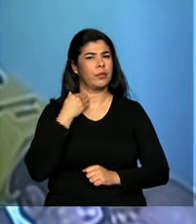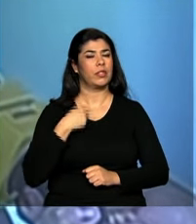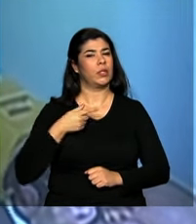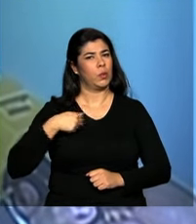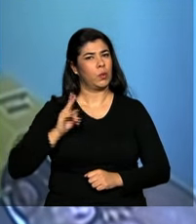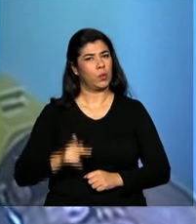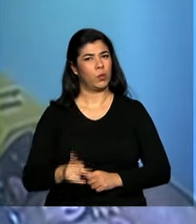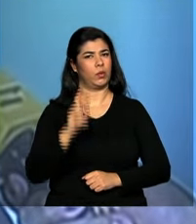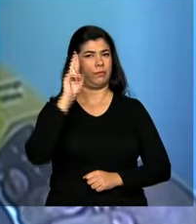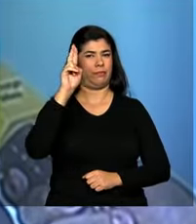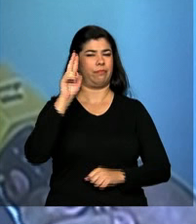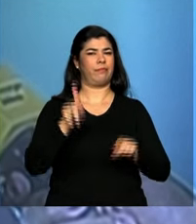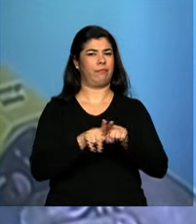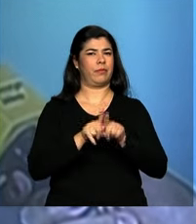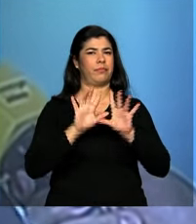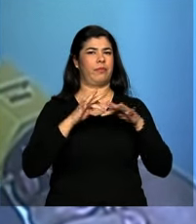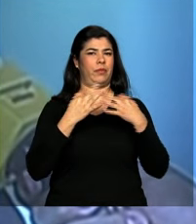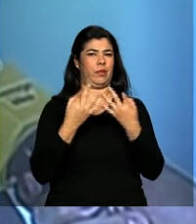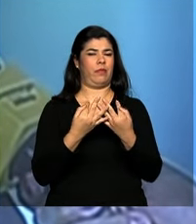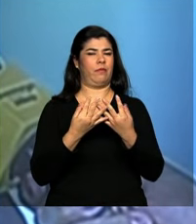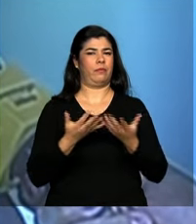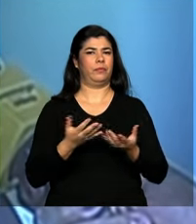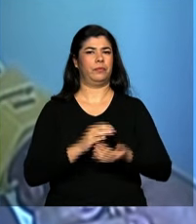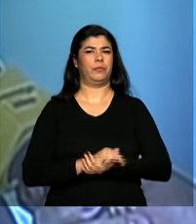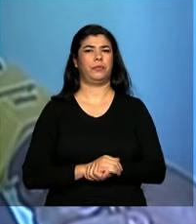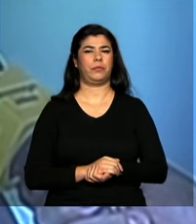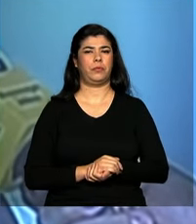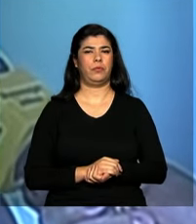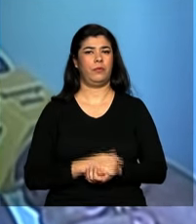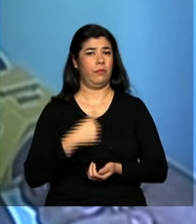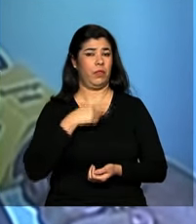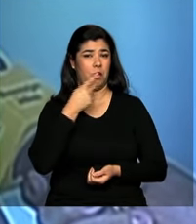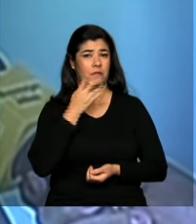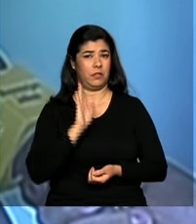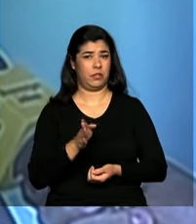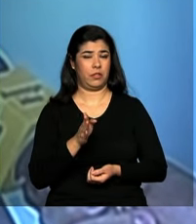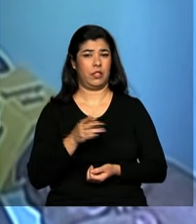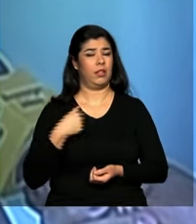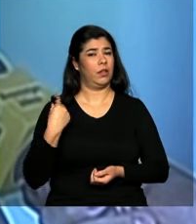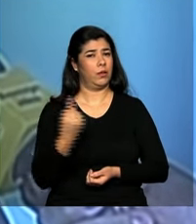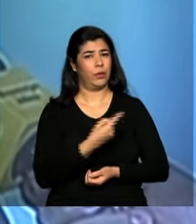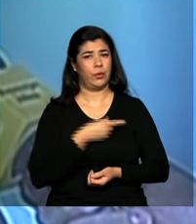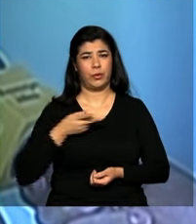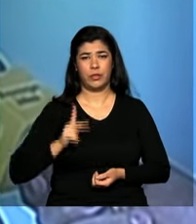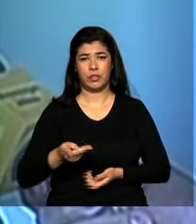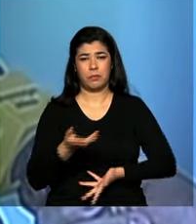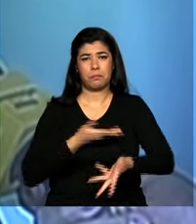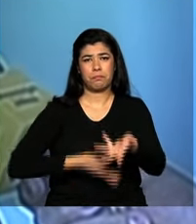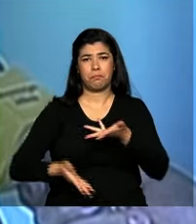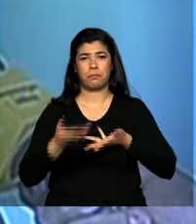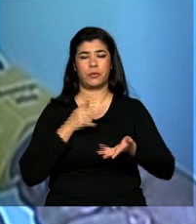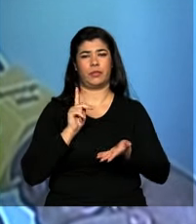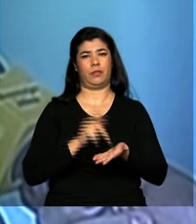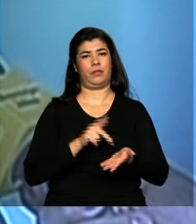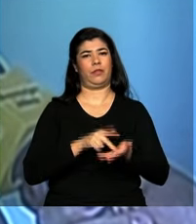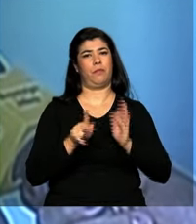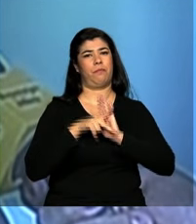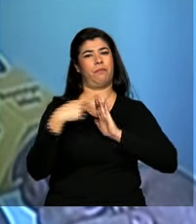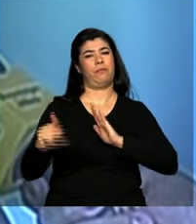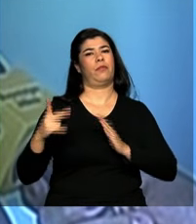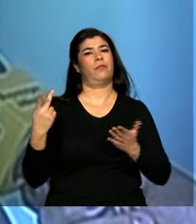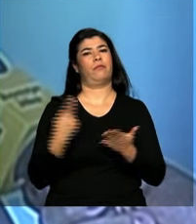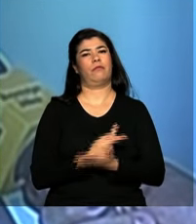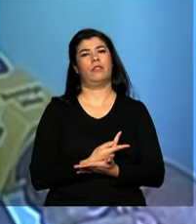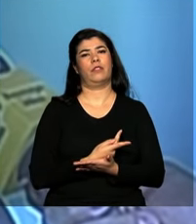aqui, eu acho que por causa disto. E aquilo que eu disse, né? Sempre tratando com uma realidade os